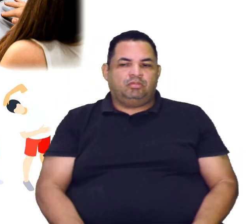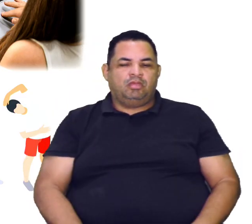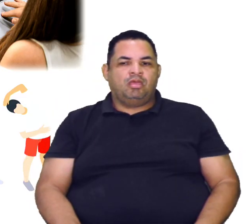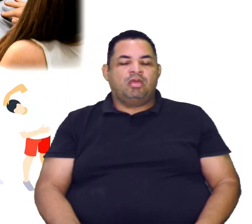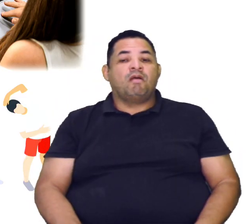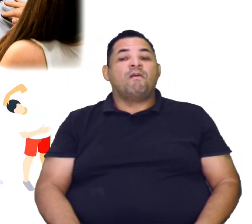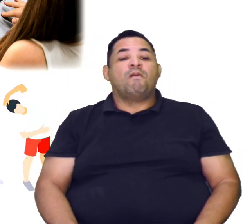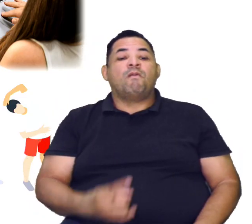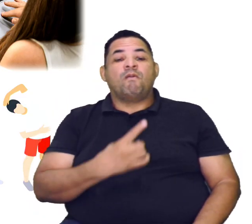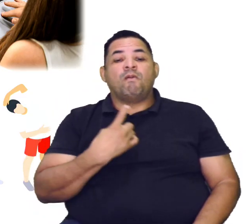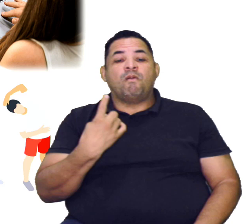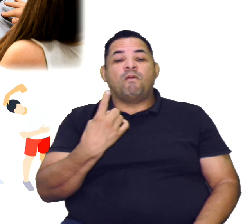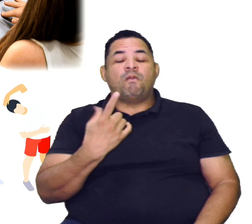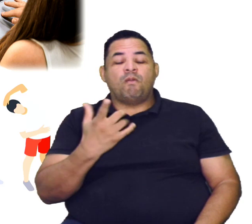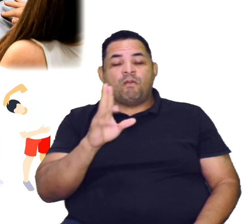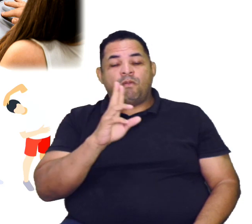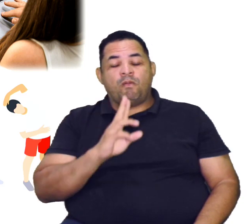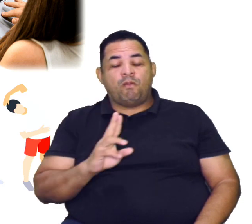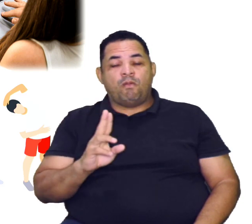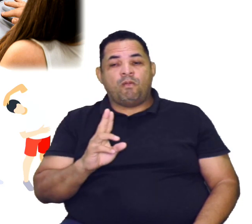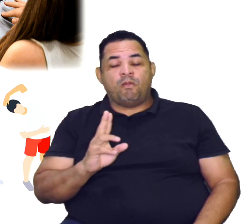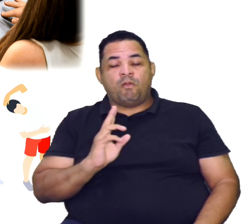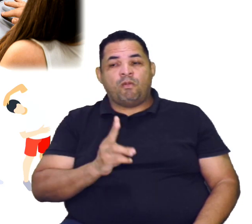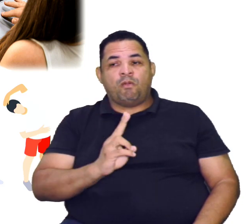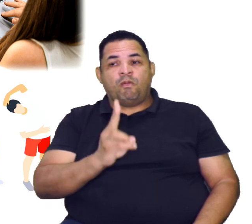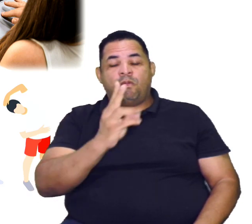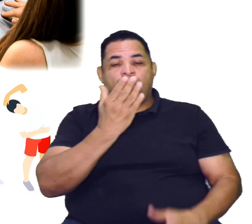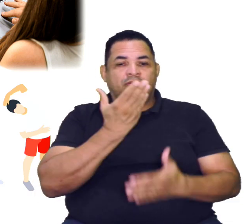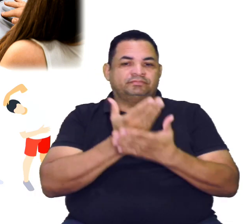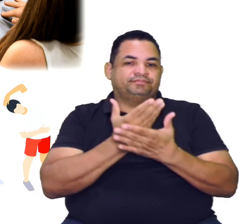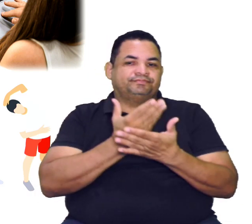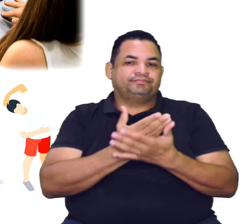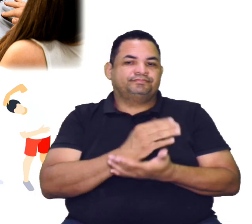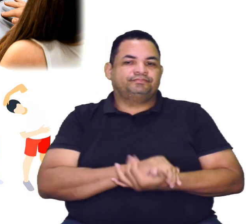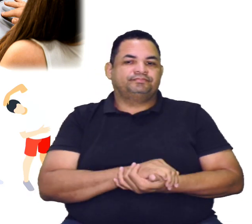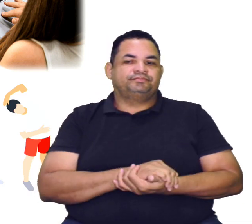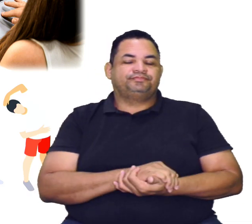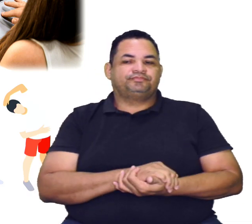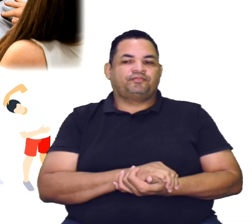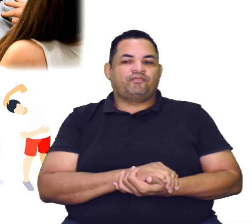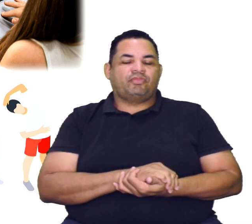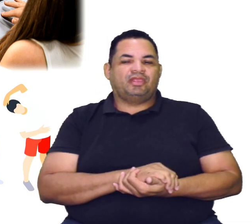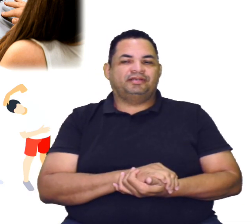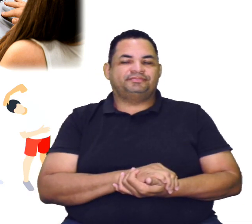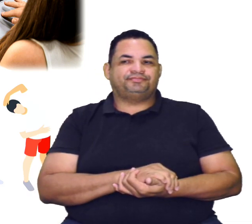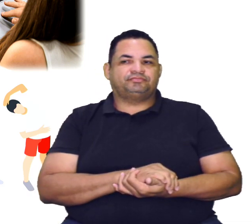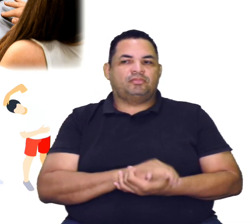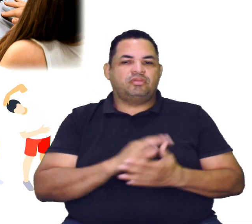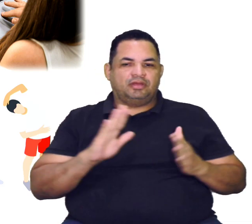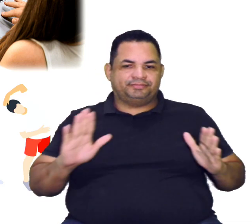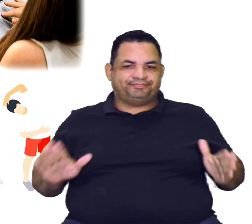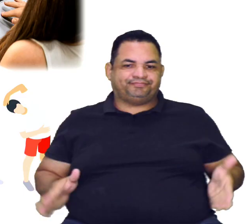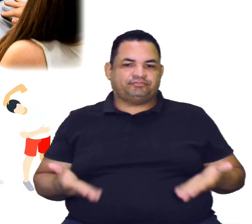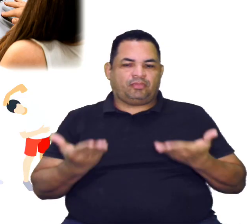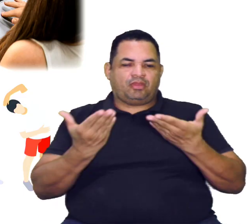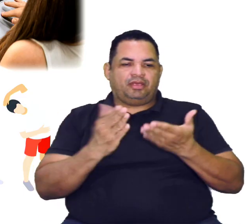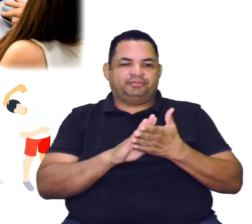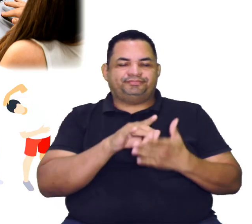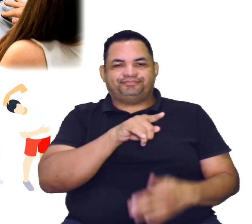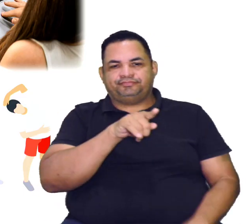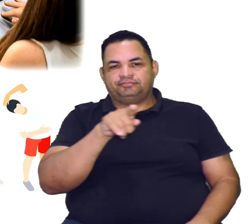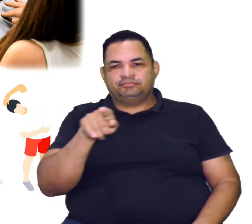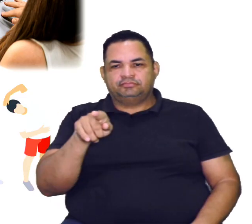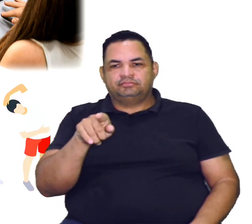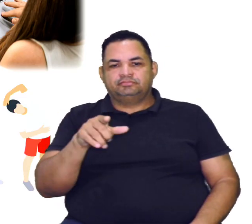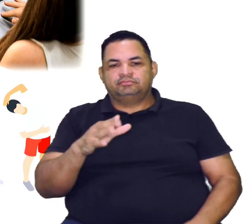tecnologia. E a gente faz isso muito bem aí ao longo das nossas aulas, não é mesmo? E aí, para impulsionar, para incentivar mais